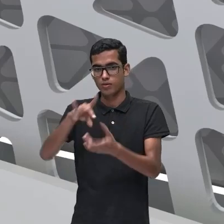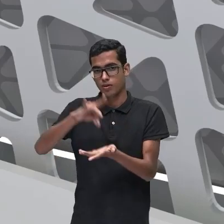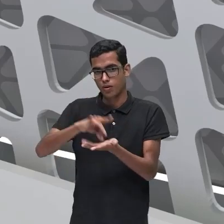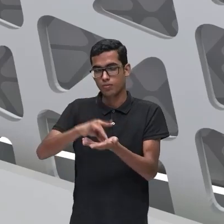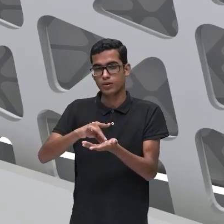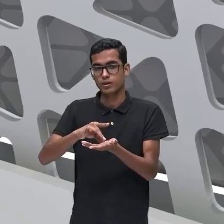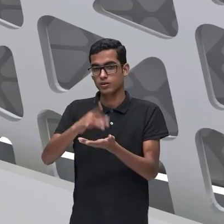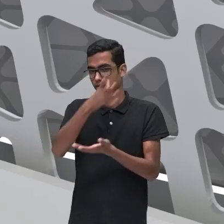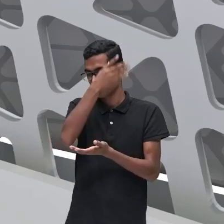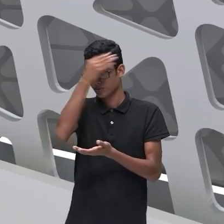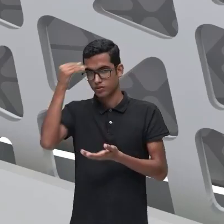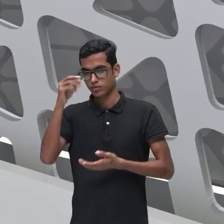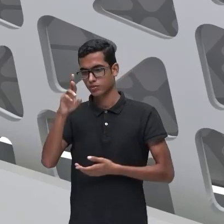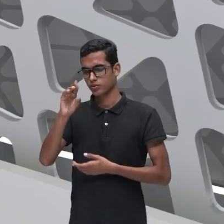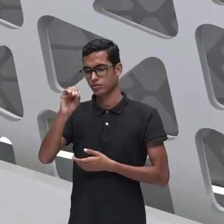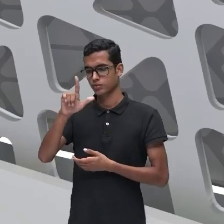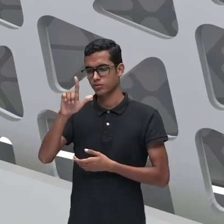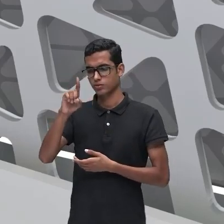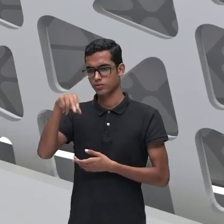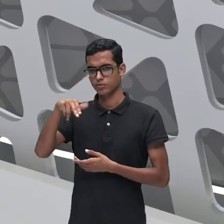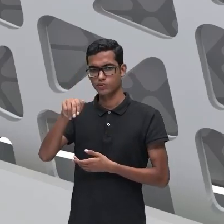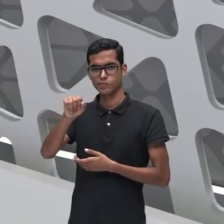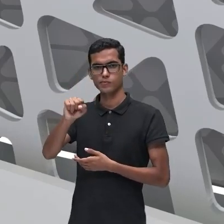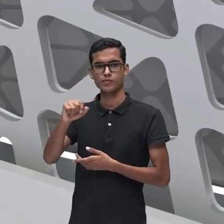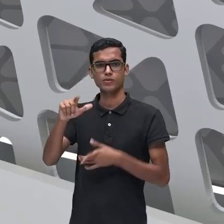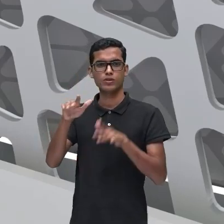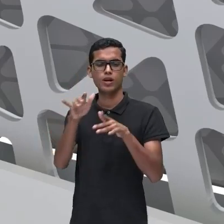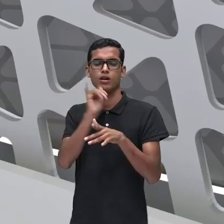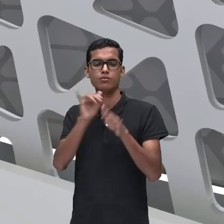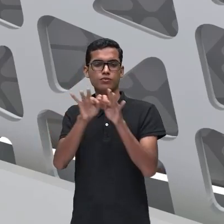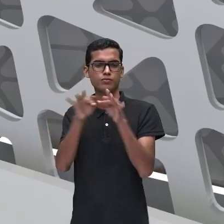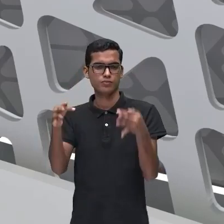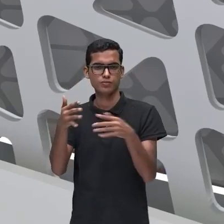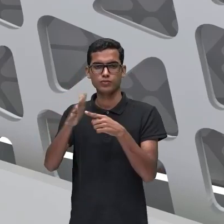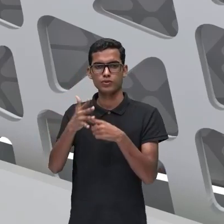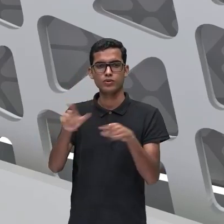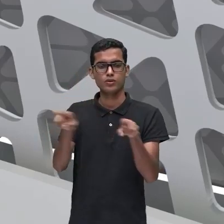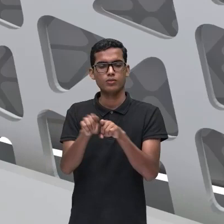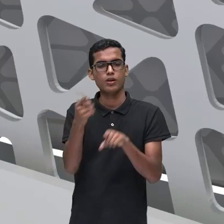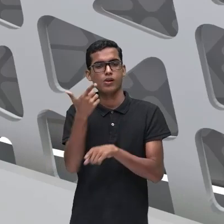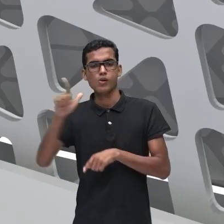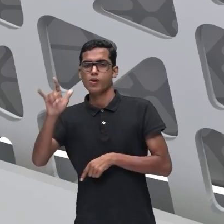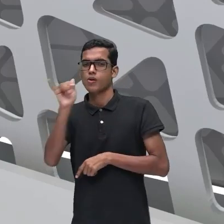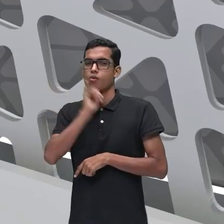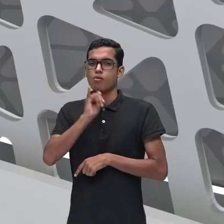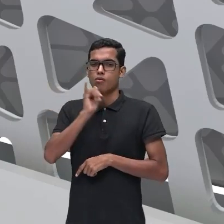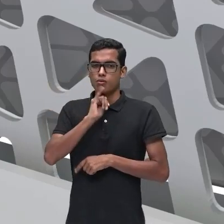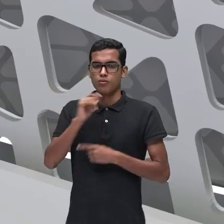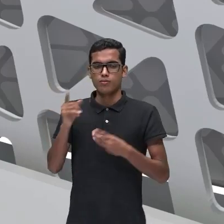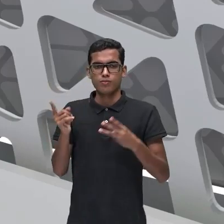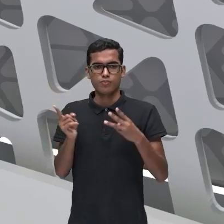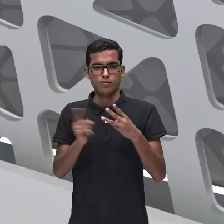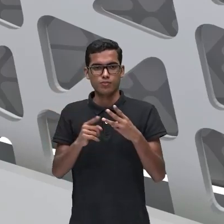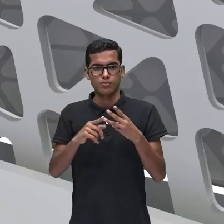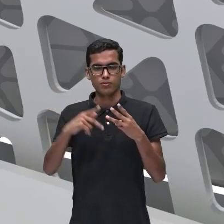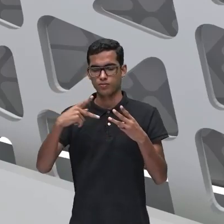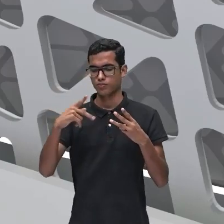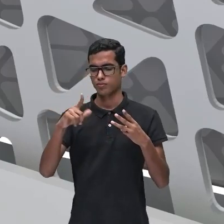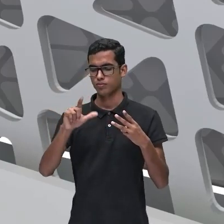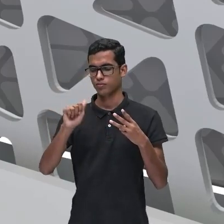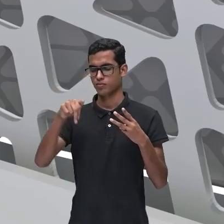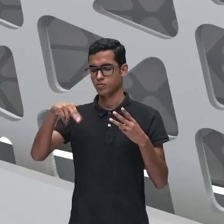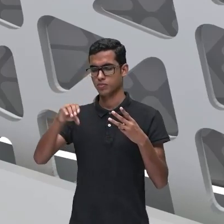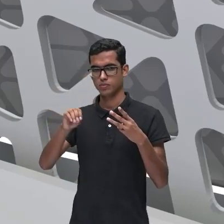roldanas são exemplos de máquinas simples. E temos outro exemplo que é o plano inclinado. O